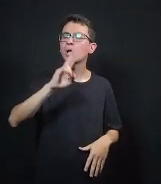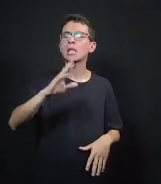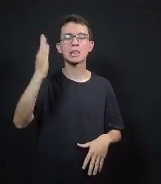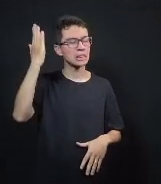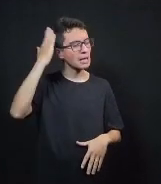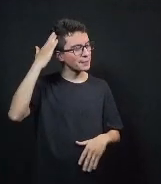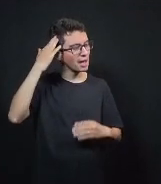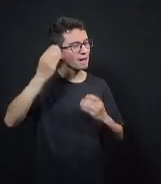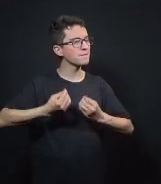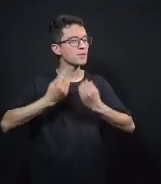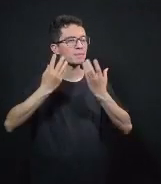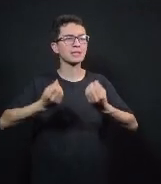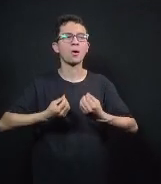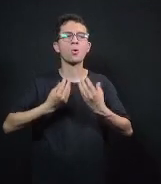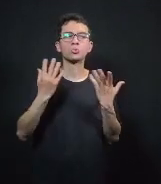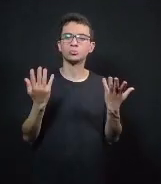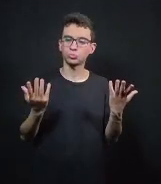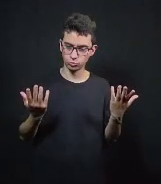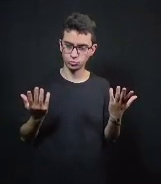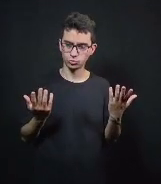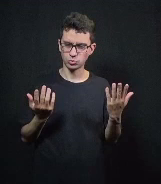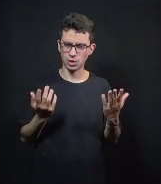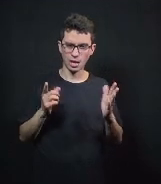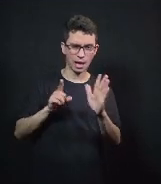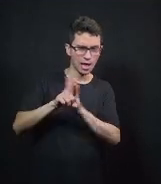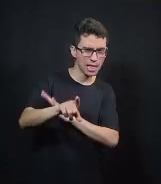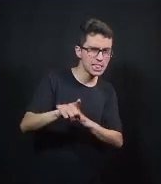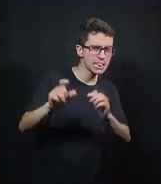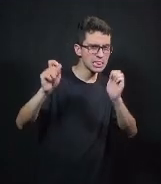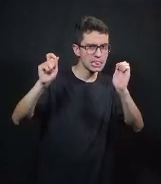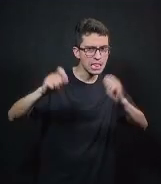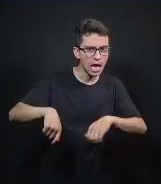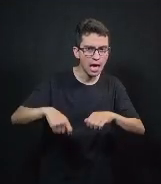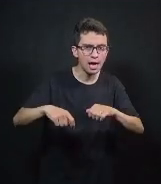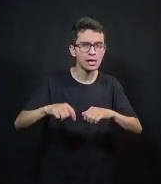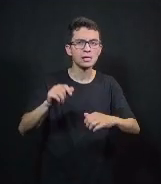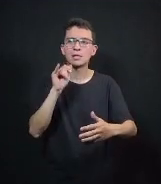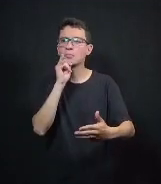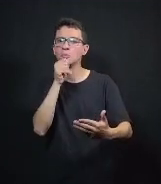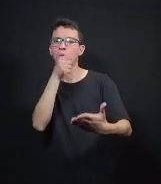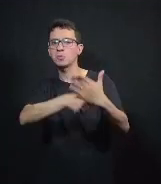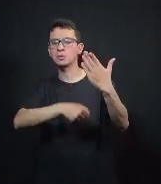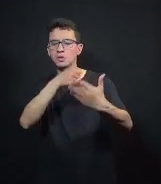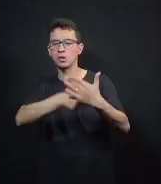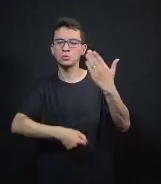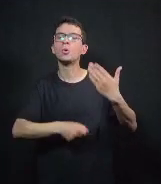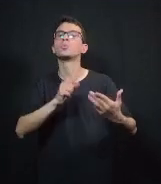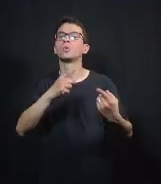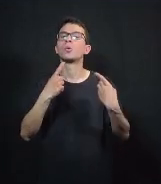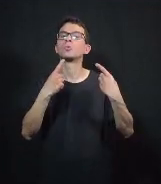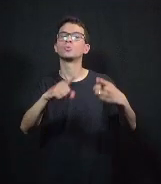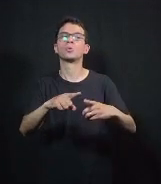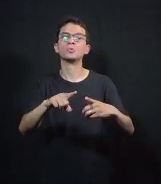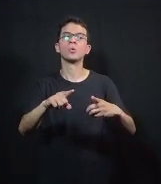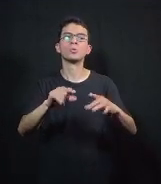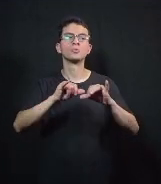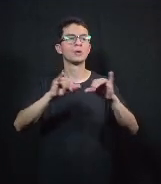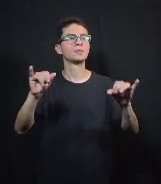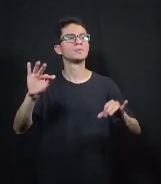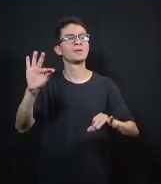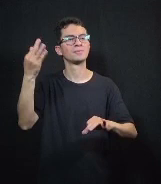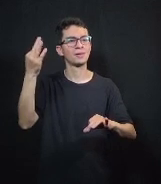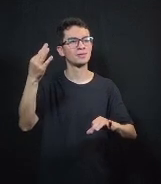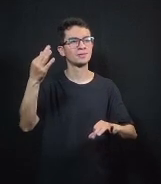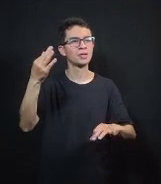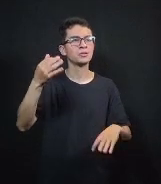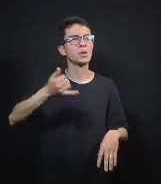informação, a gente consegue fazer frente às fake news? Eu vou responder essa aqui, vou furar aqui de novo.